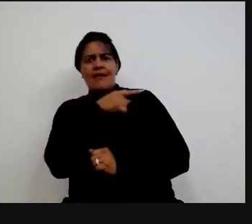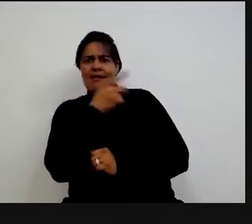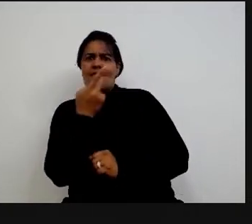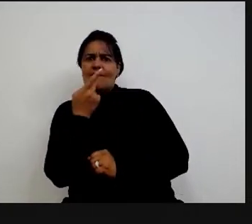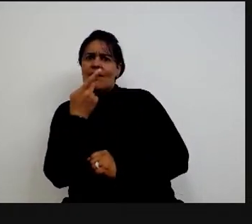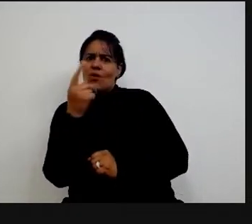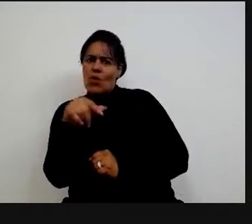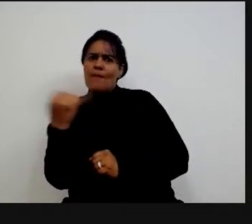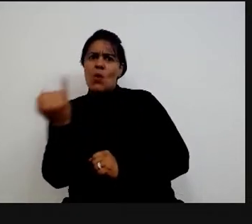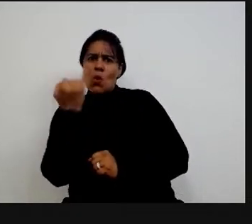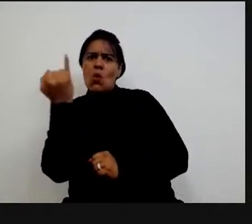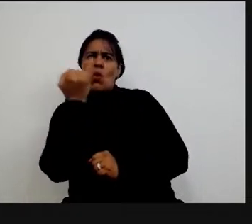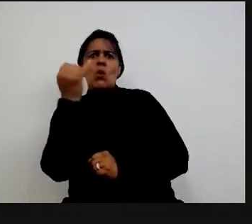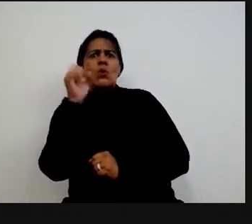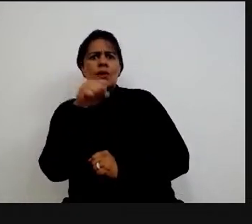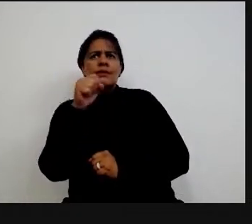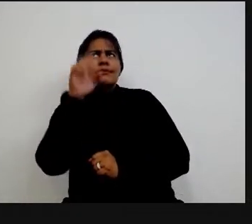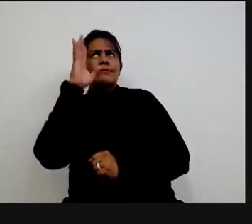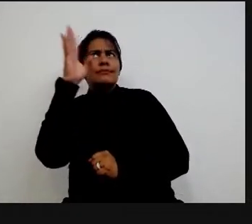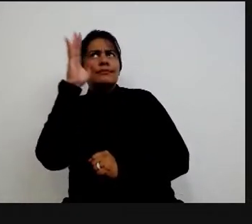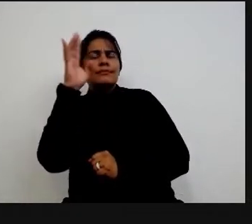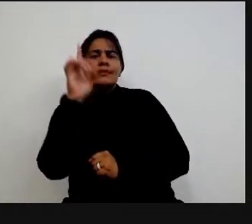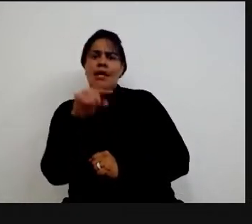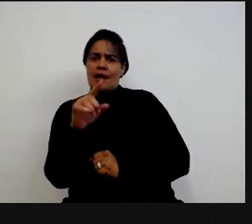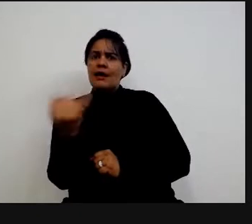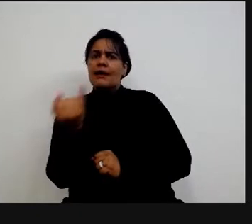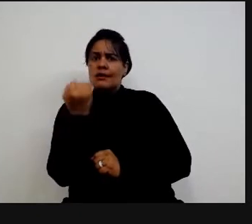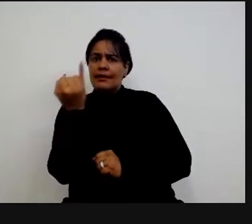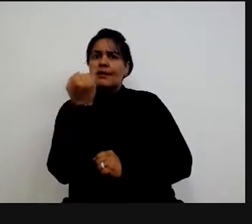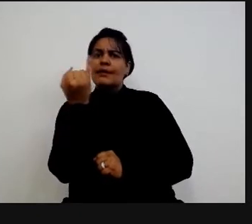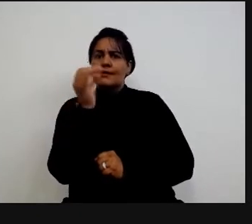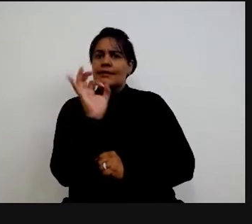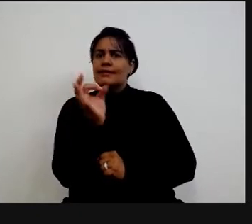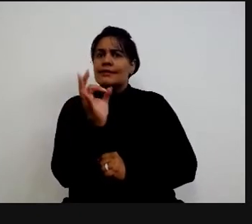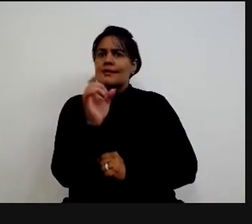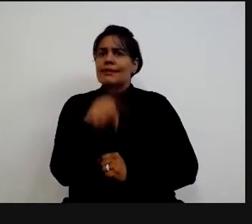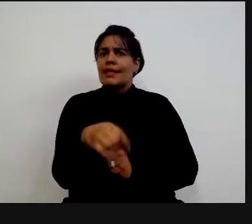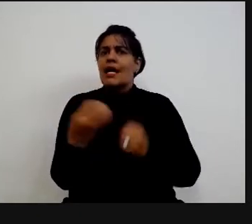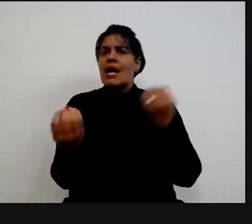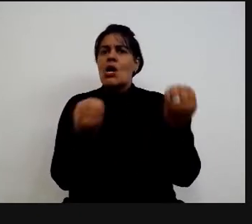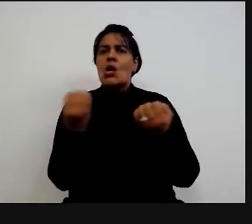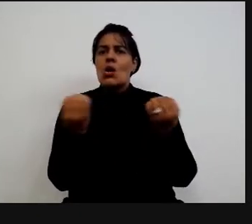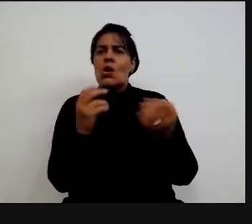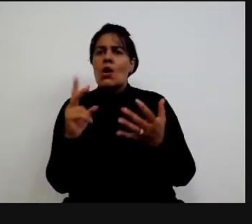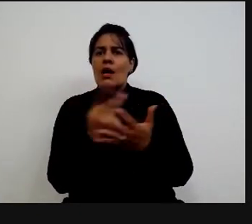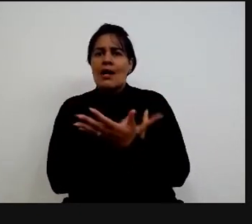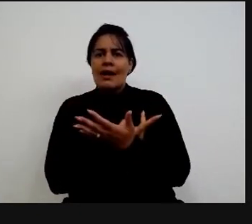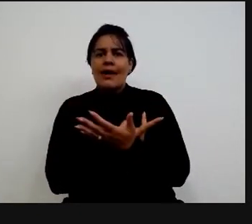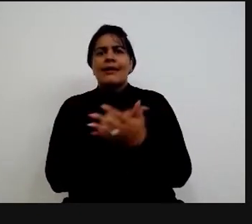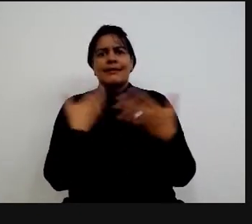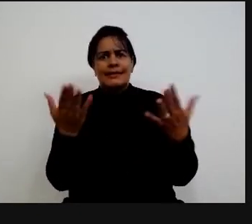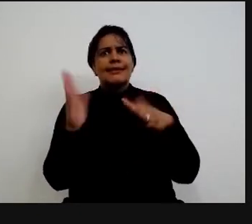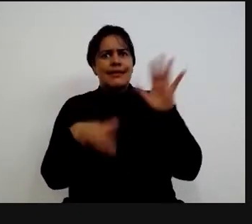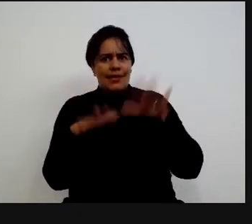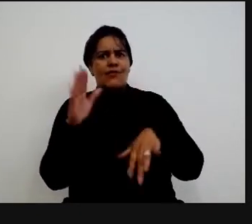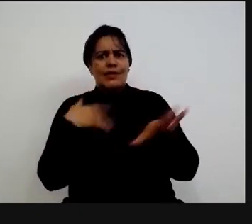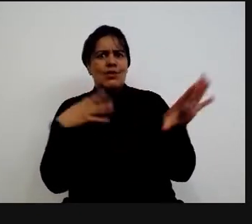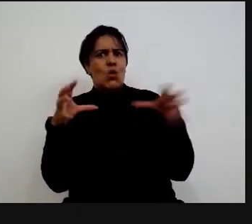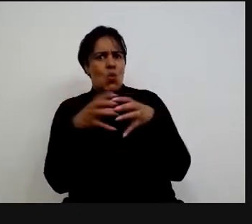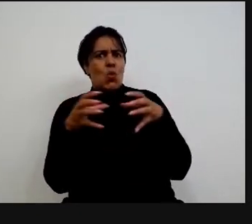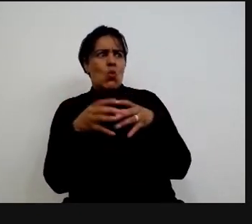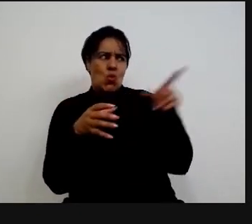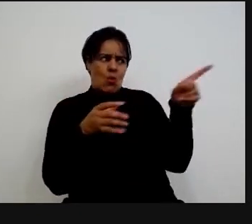essa reflexão, né, de geracional e como isso tudo, talvez eu esteja nesse grupo também, né?